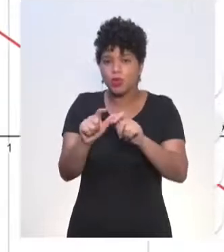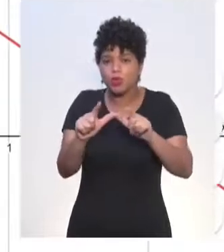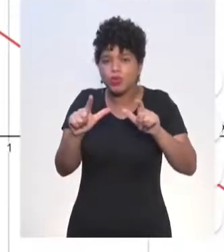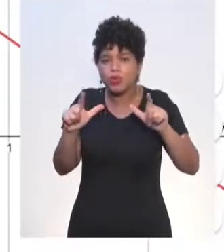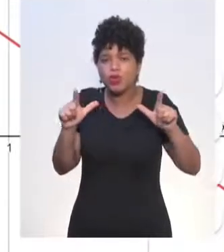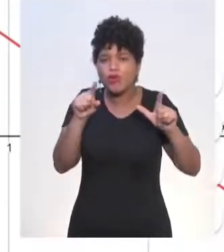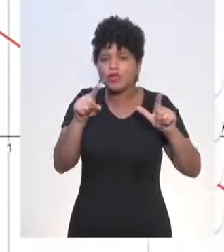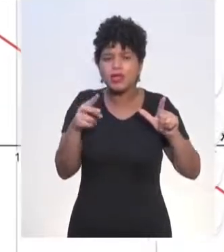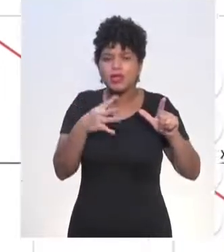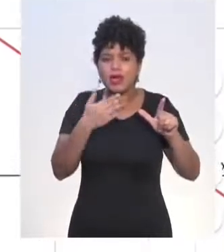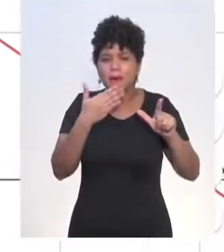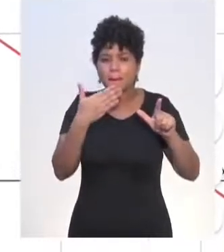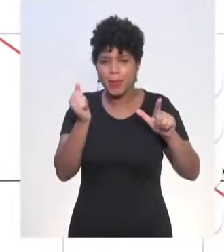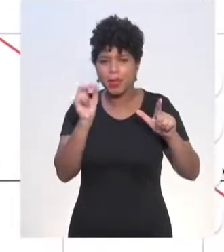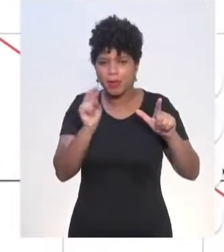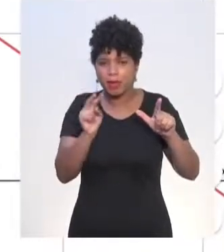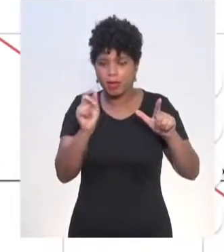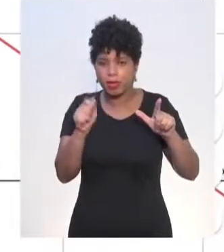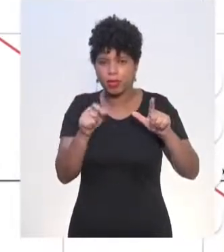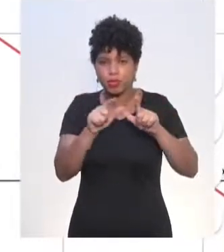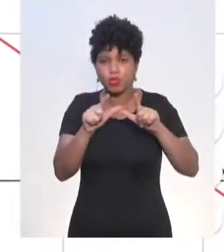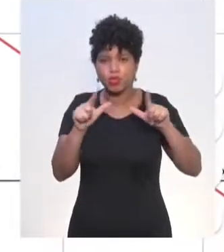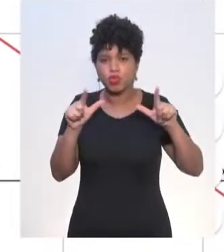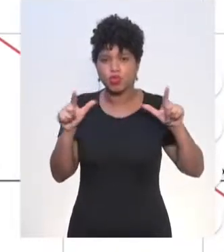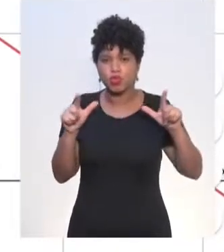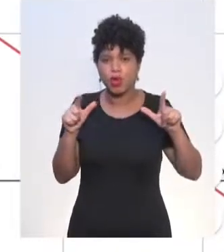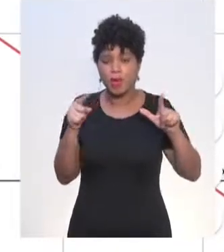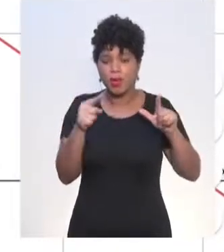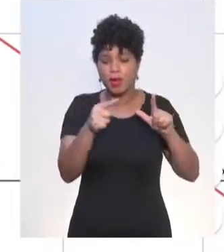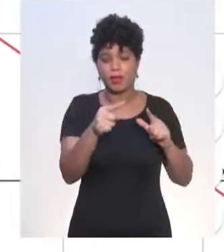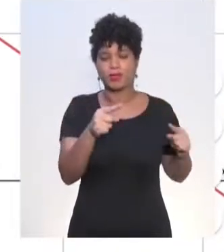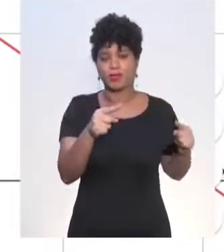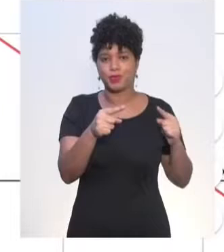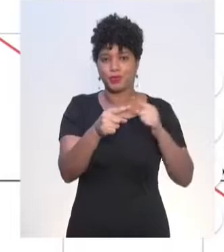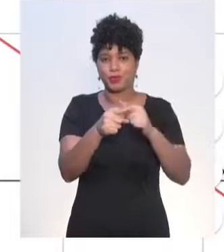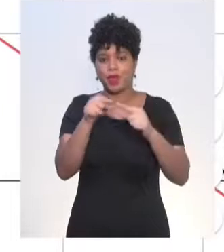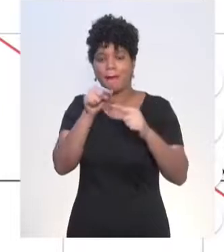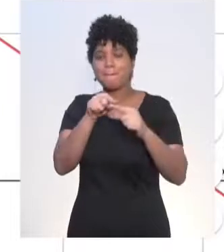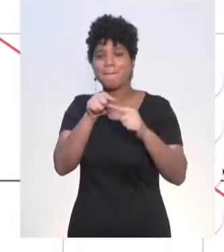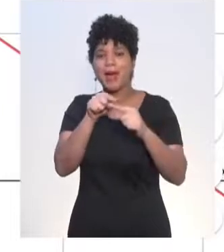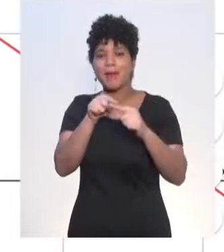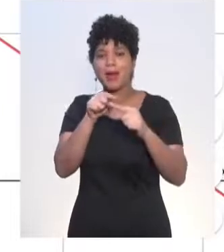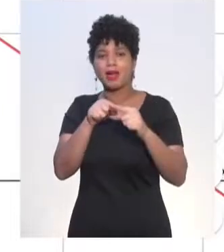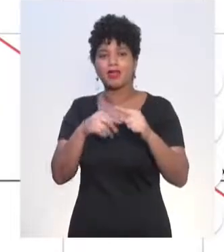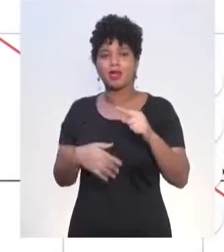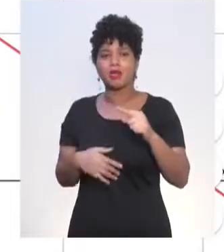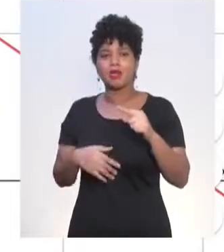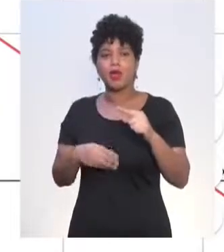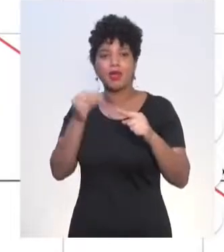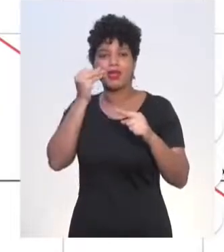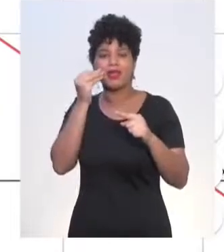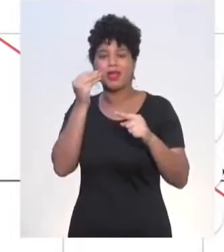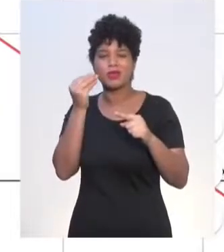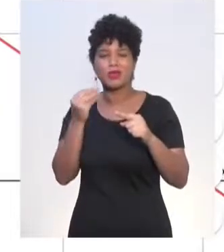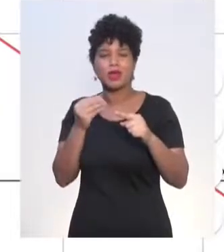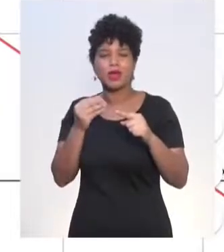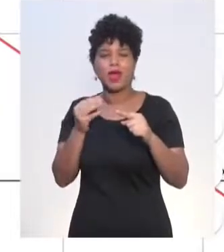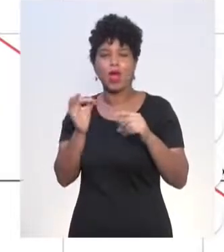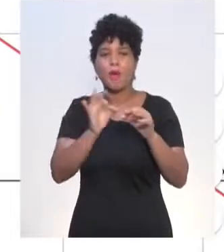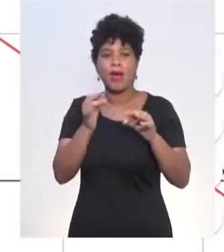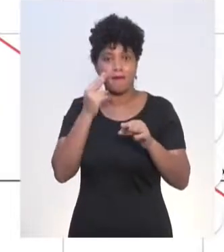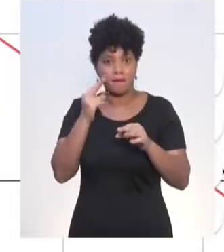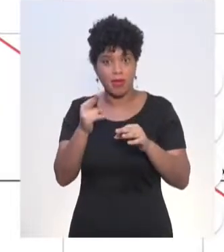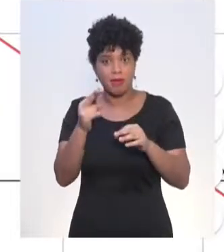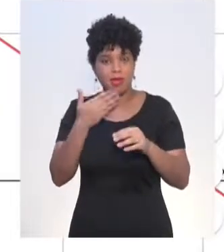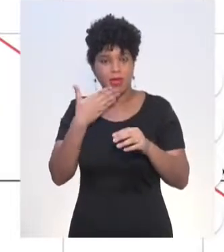para vocês observarem. O ponto de intersecção, ó, esse ponto aqui, eu vou até marcar, para vocês que